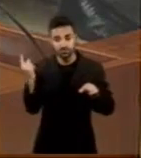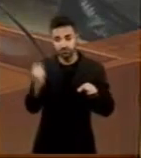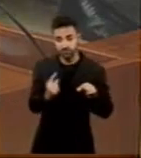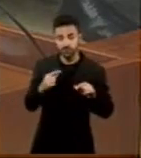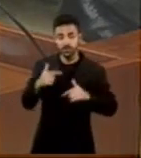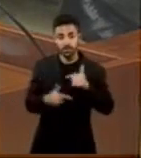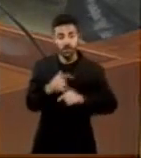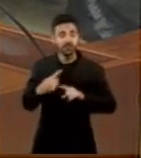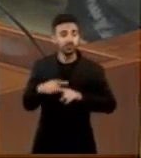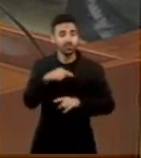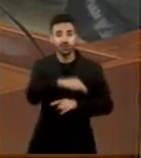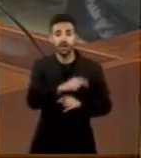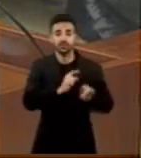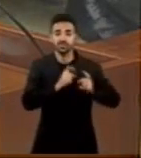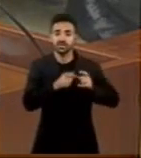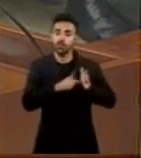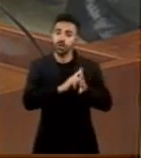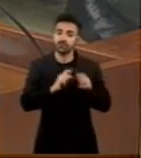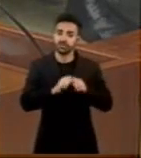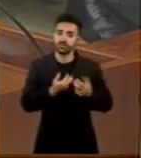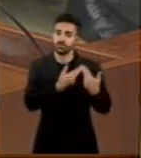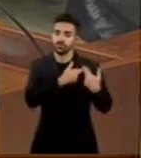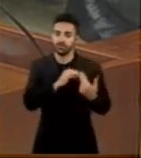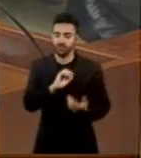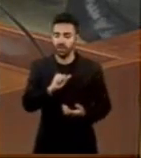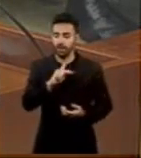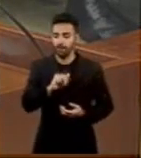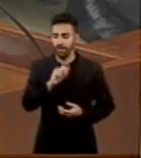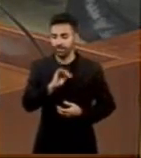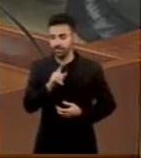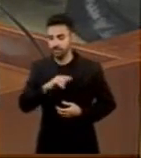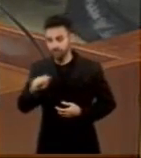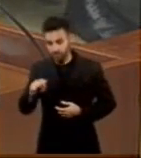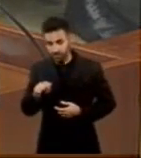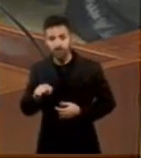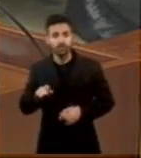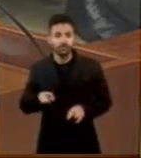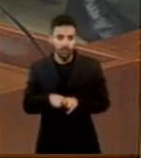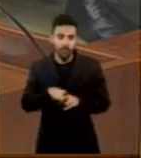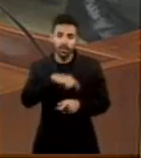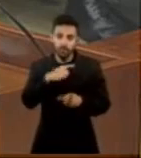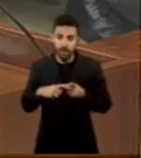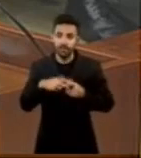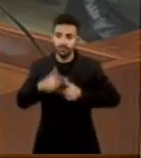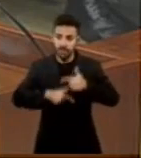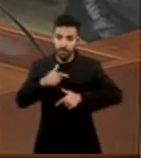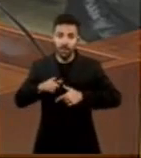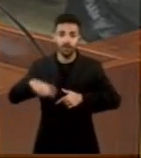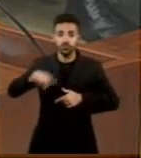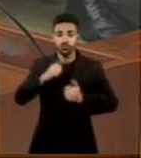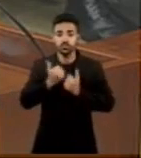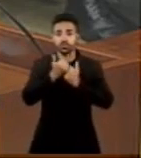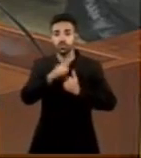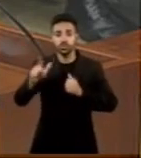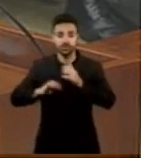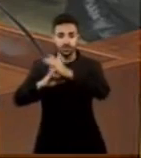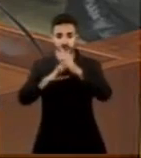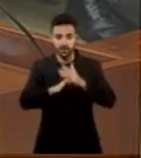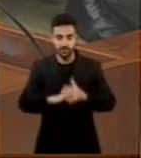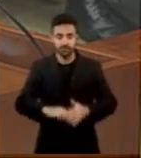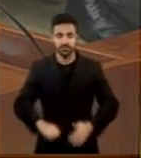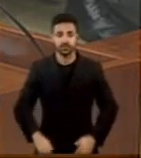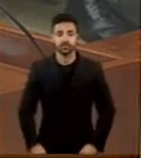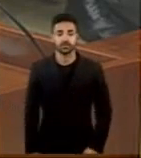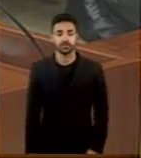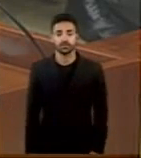a administração portuária fazia, a capatazia, e fazia os demais trabalhos que as entidades estivadoras faziam. De modo